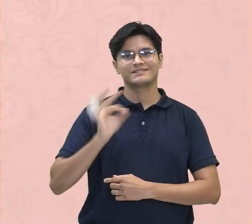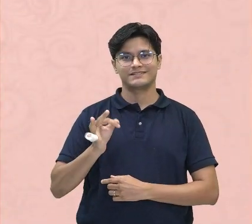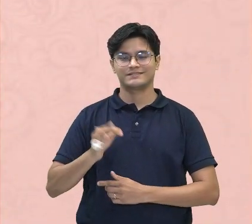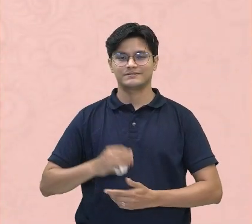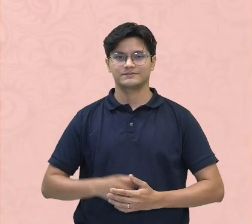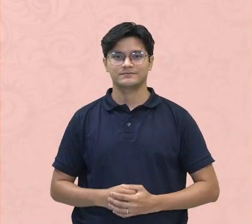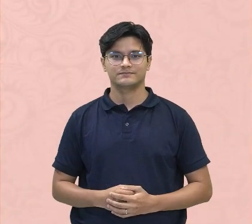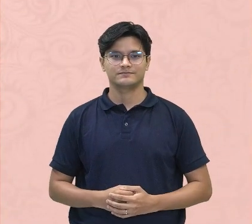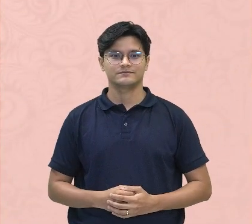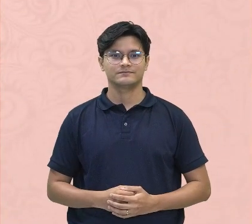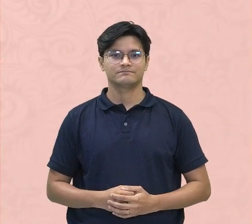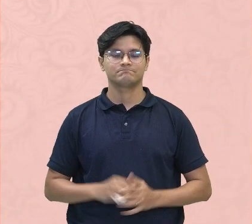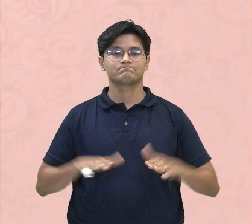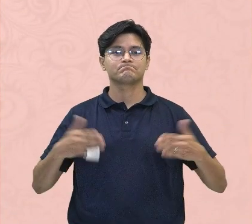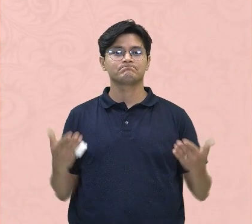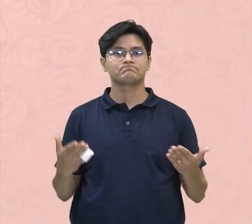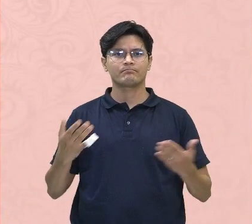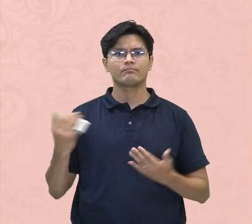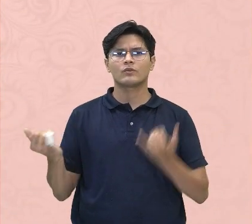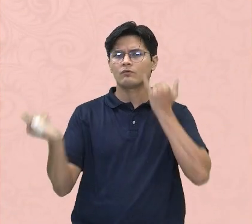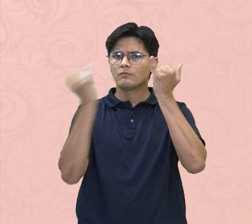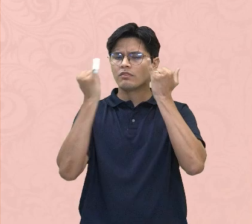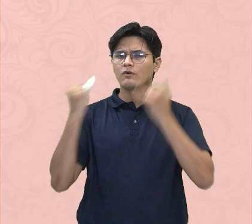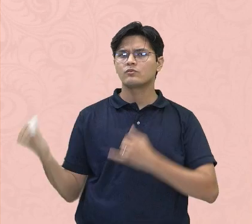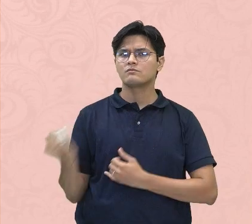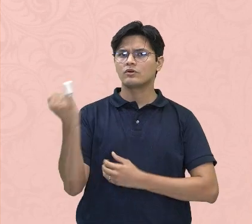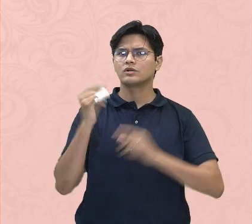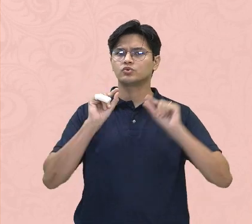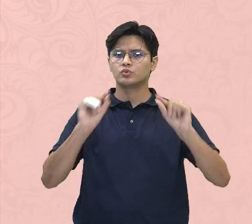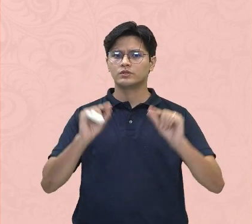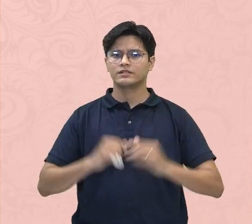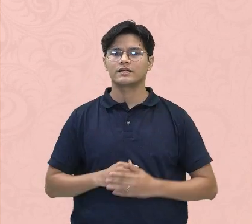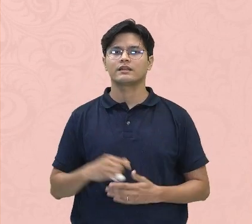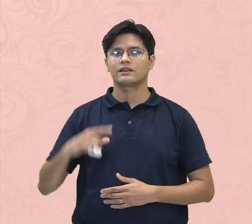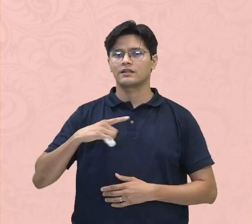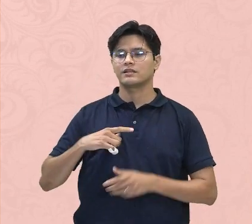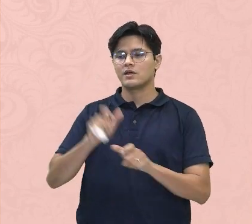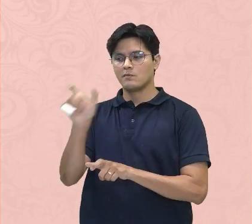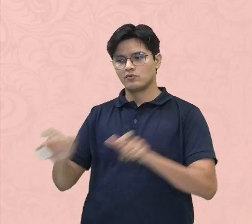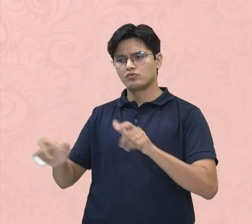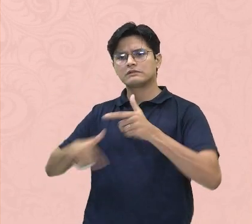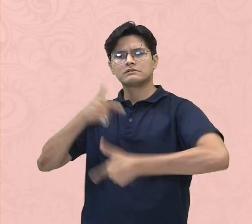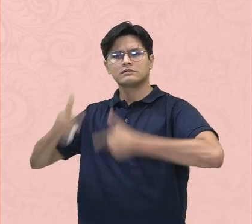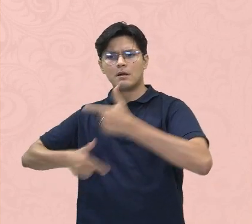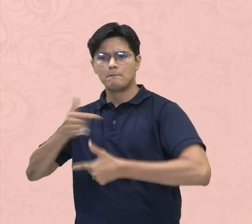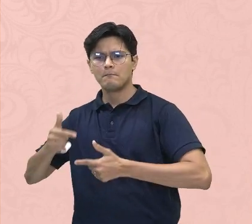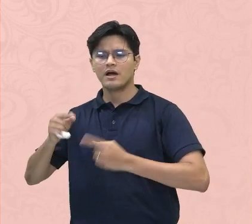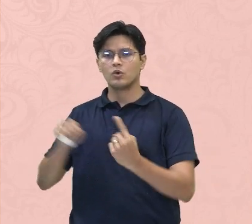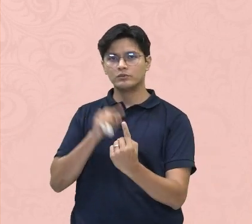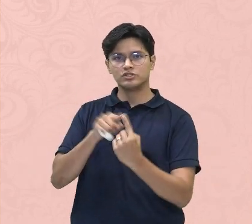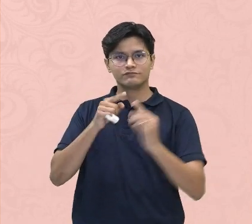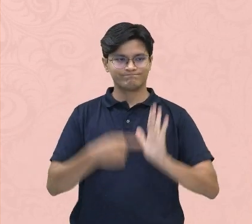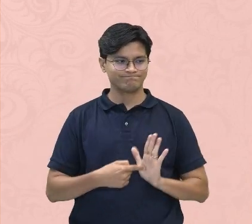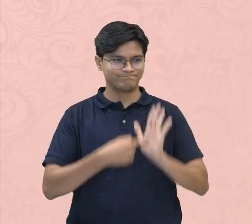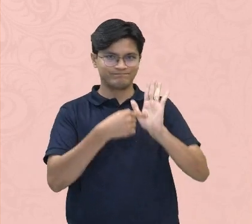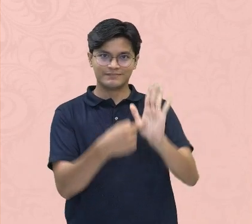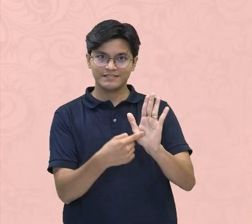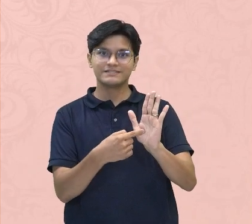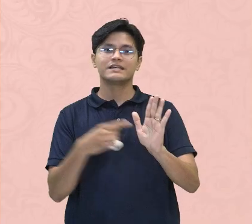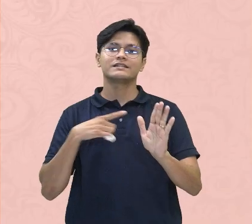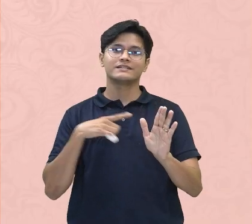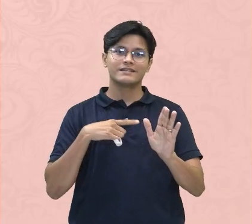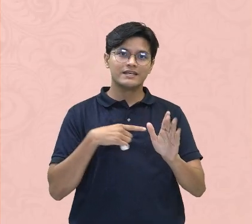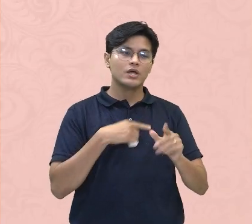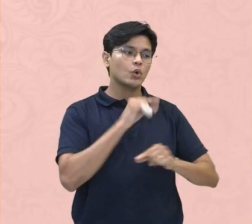compartilhado. Moral da história: há quem trabalhe para brilhar e quem brilhe pelo trabalho dos